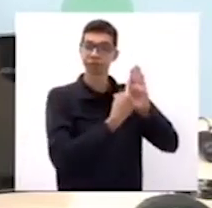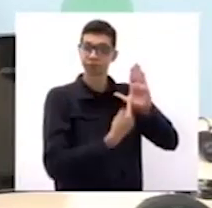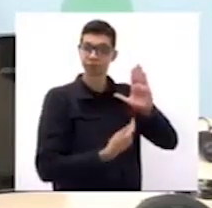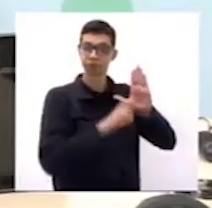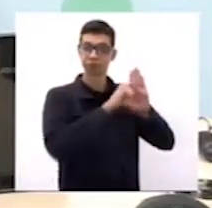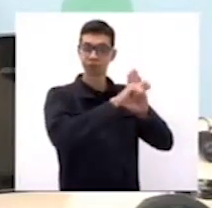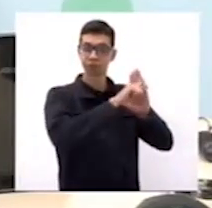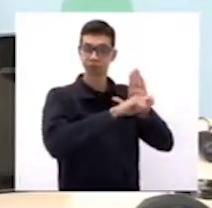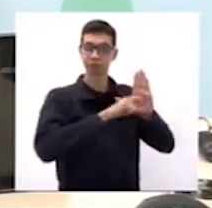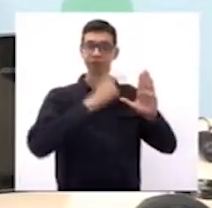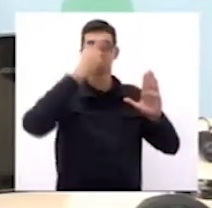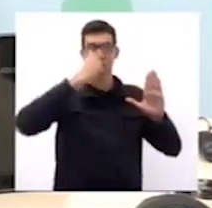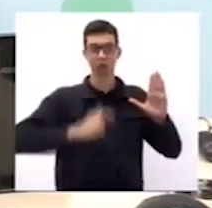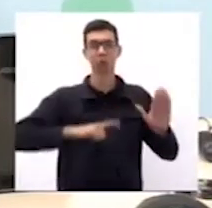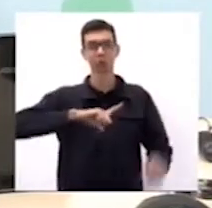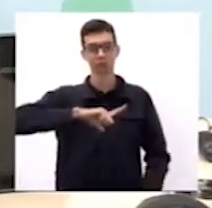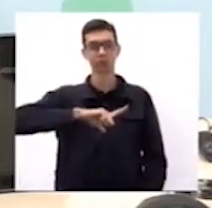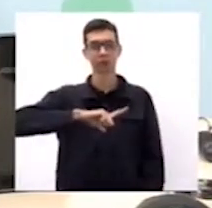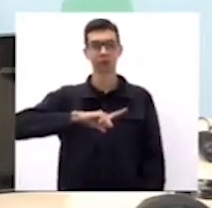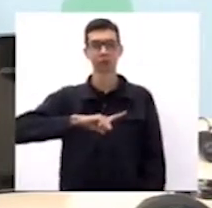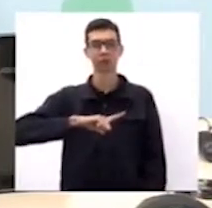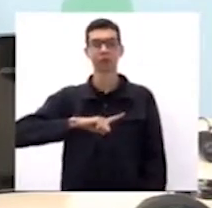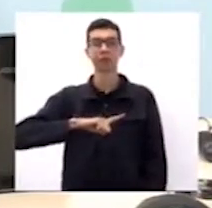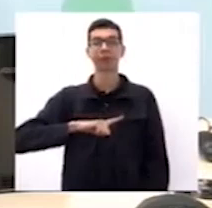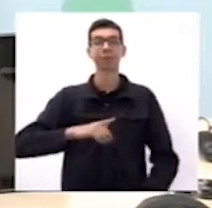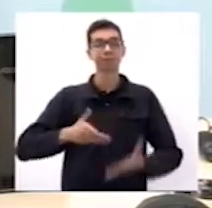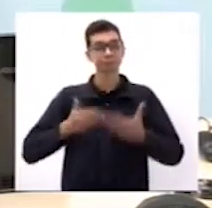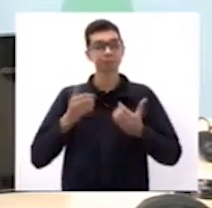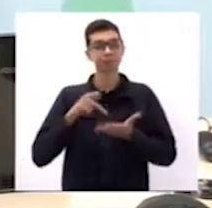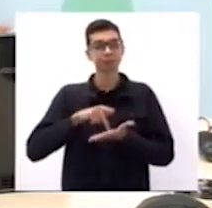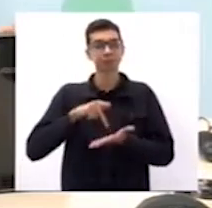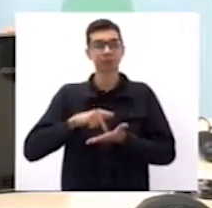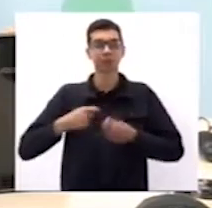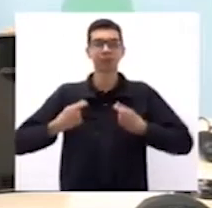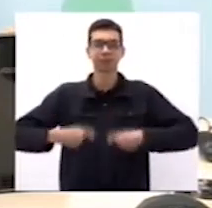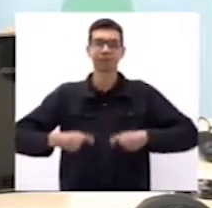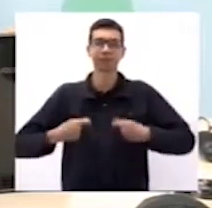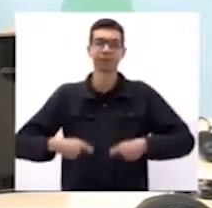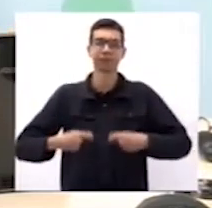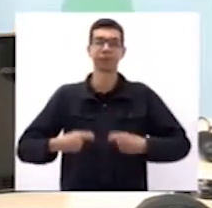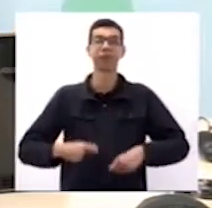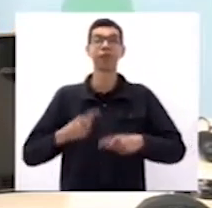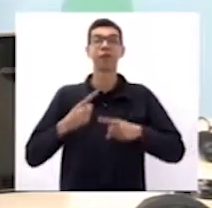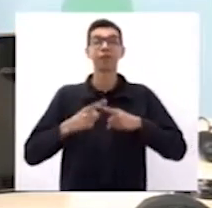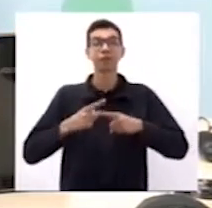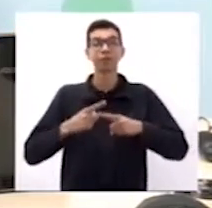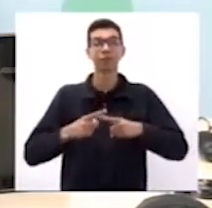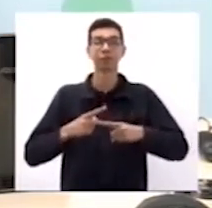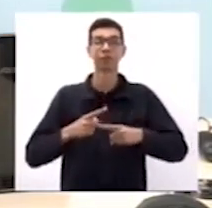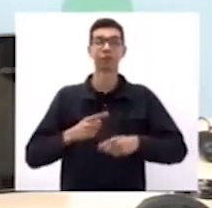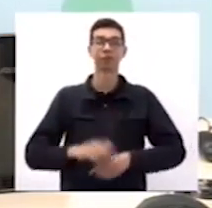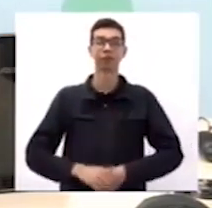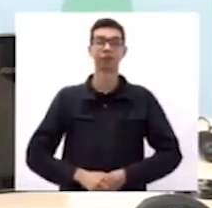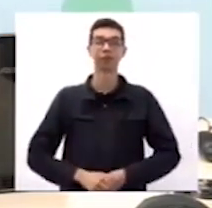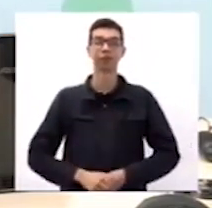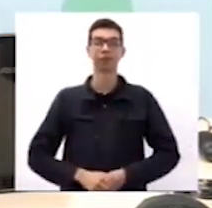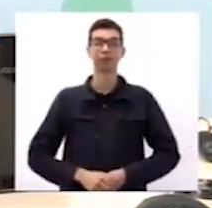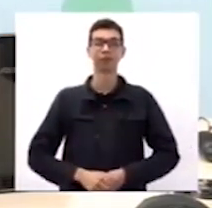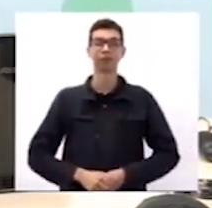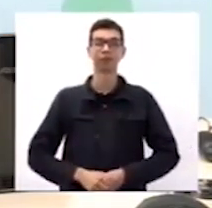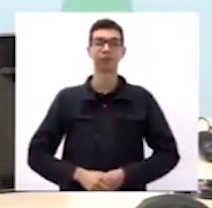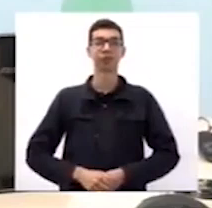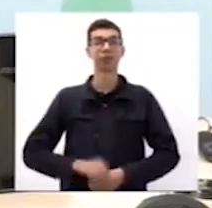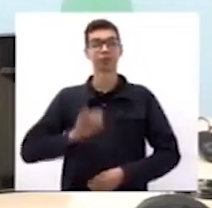um, e eu recomendo aí a gente ter um, porque se a gente relaciona os elementos apresentados com as